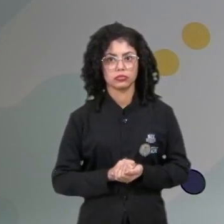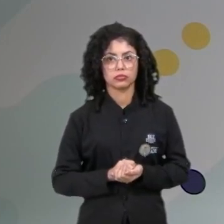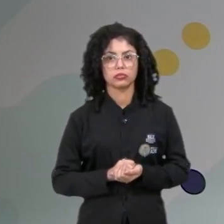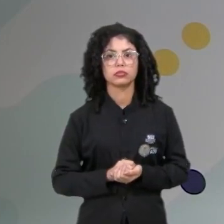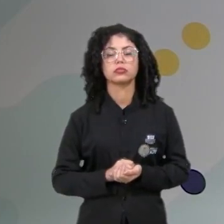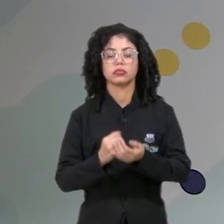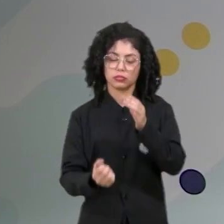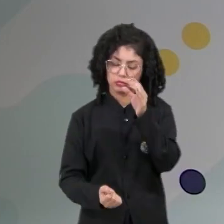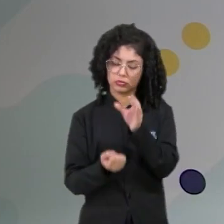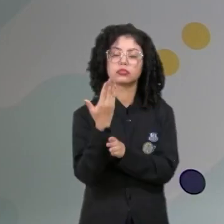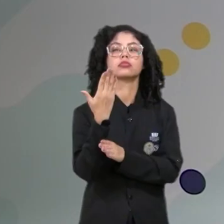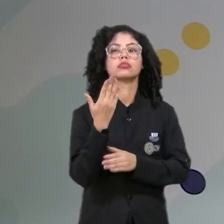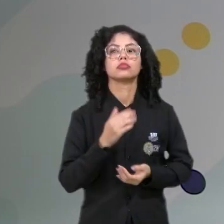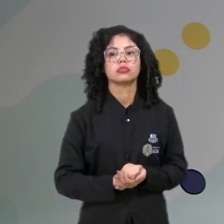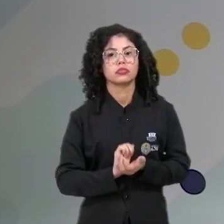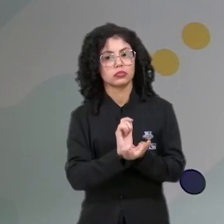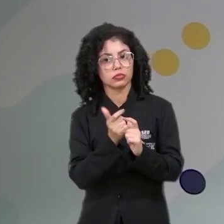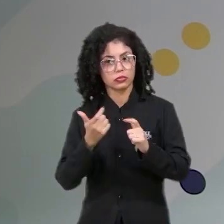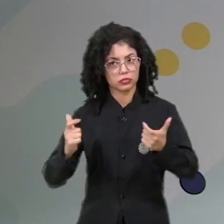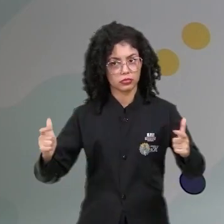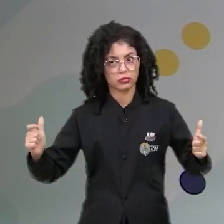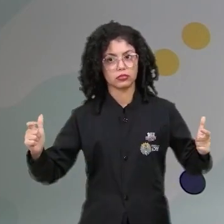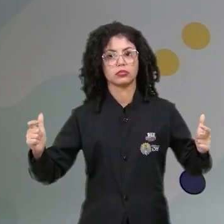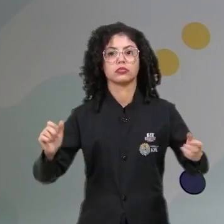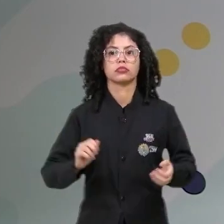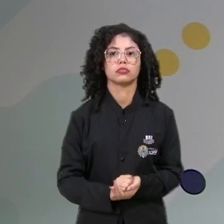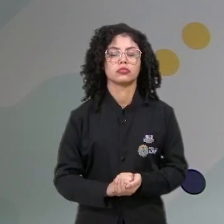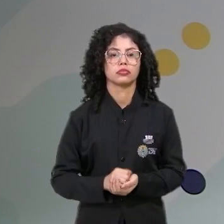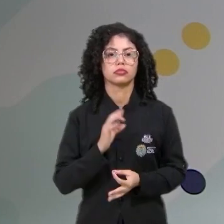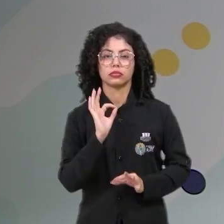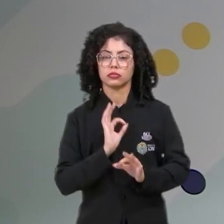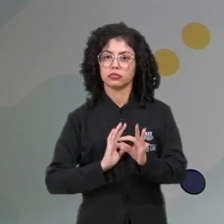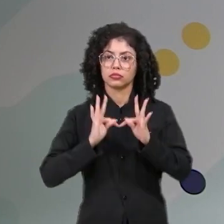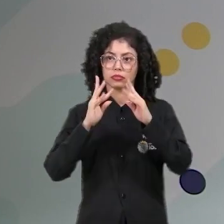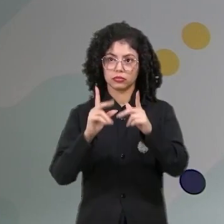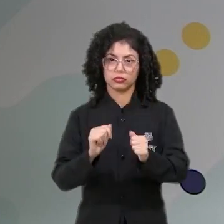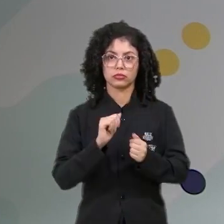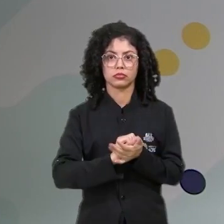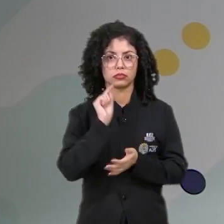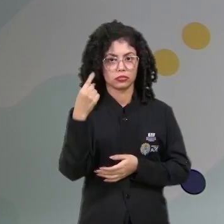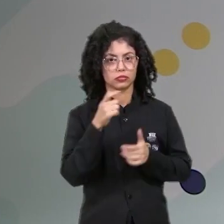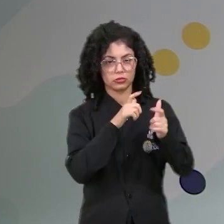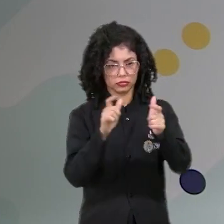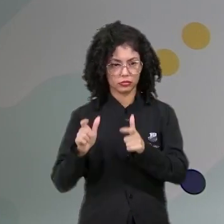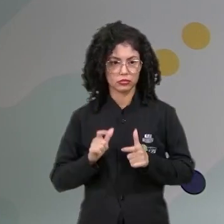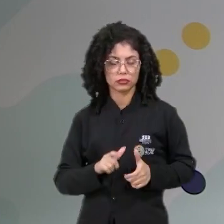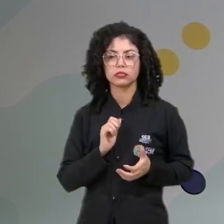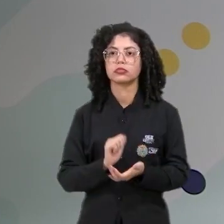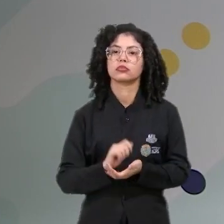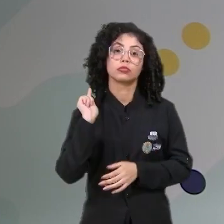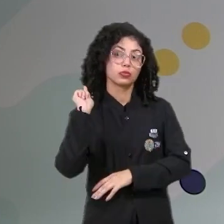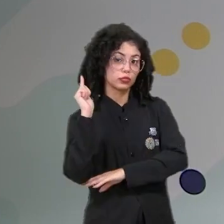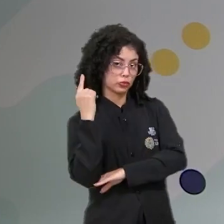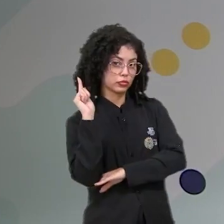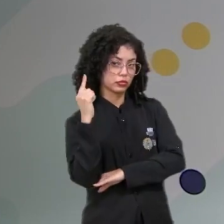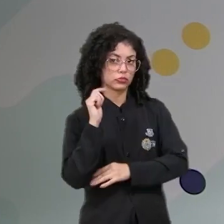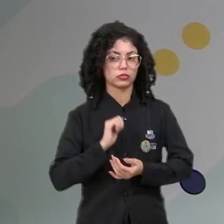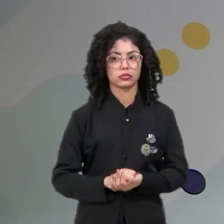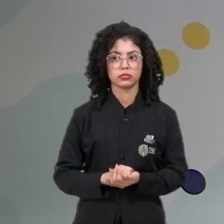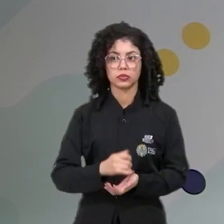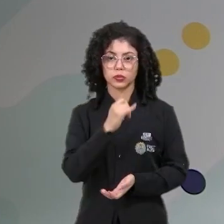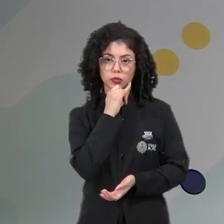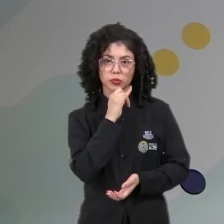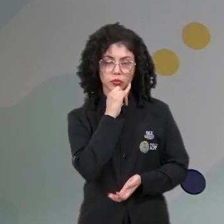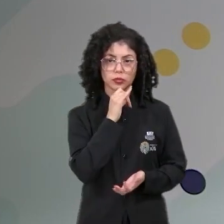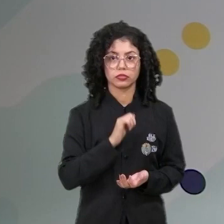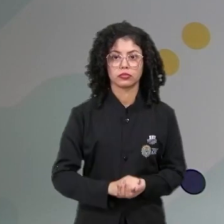seu surgimento, tá? O seu crescimento e a dinâmica das pessoas ali naquele espaço geográfico, tá? Então, nós temos o